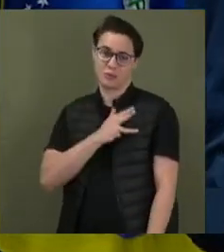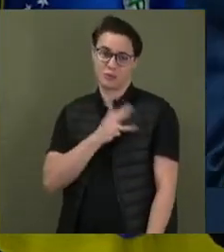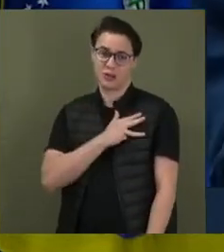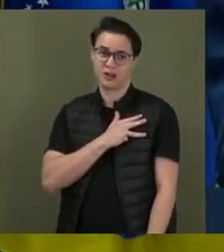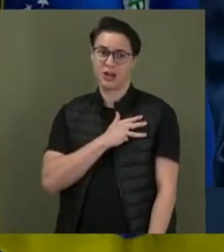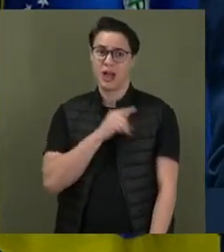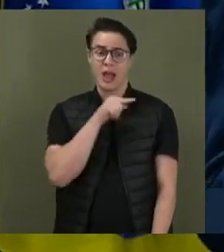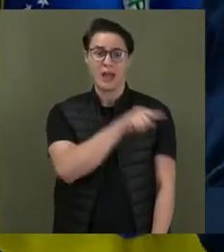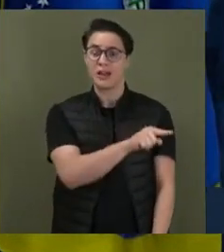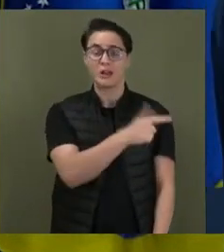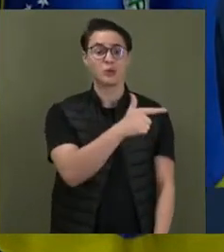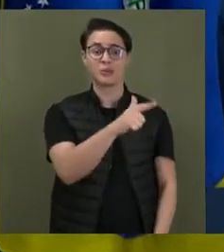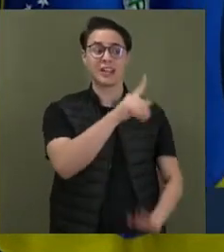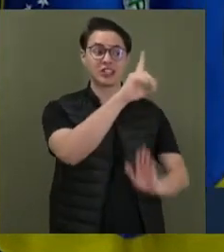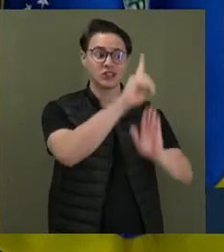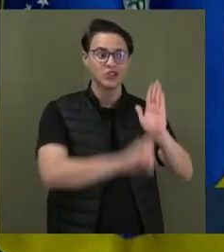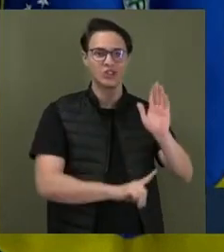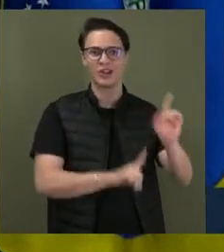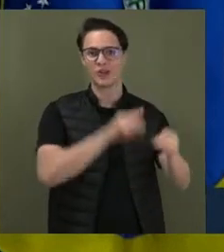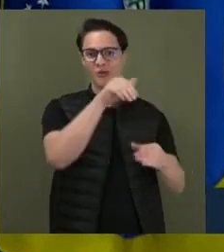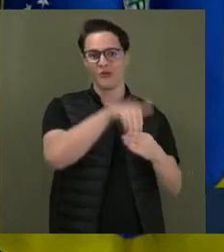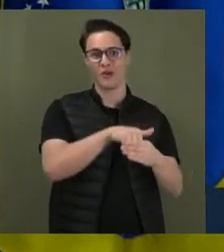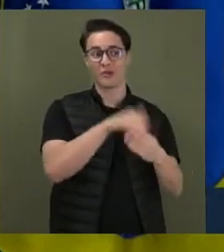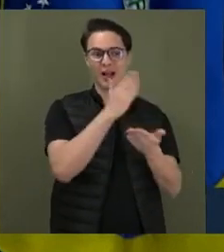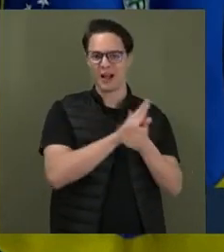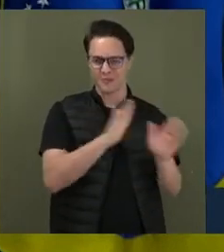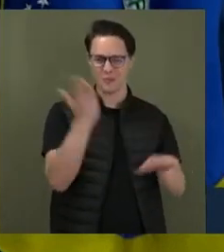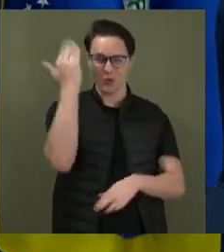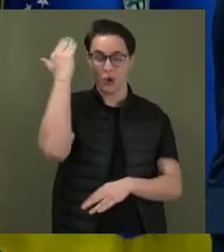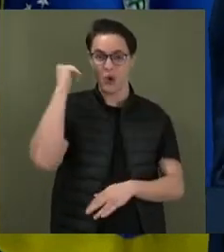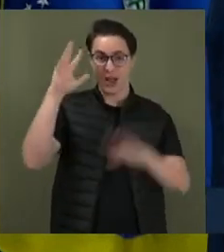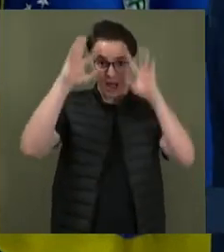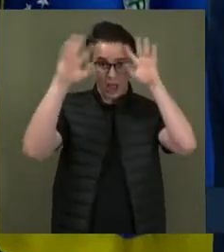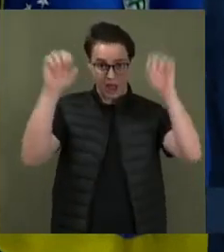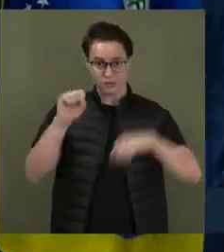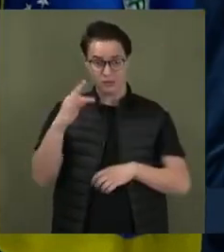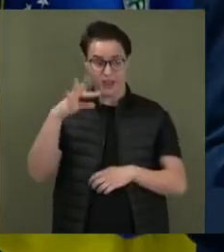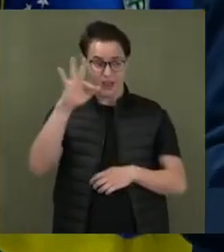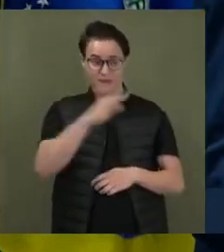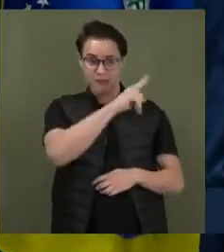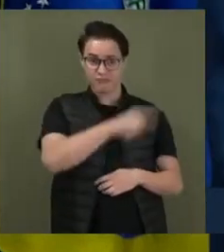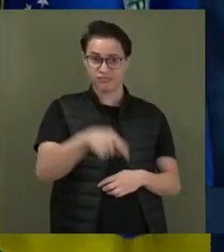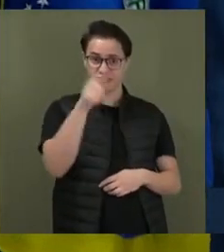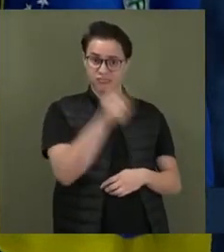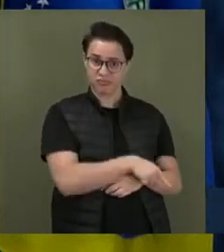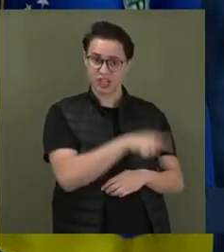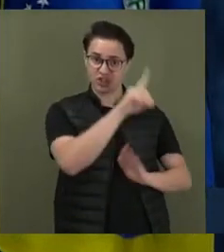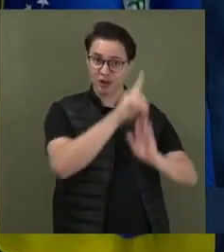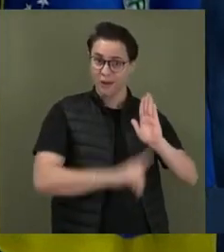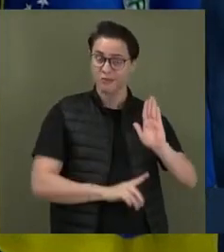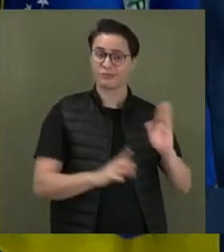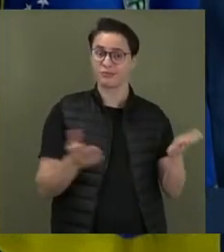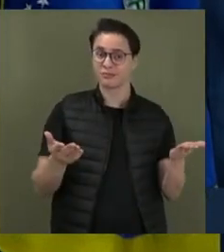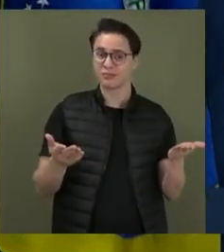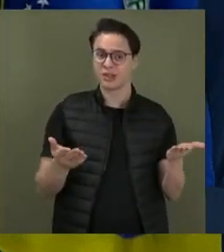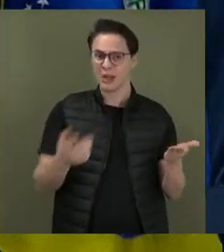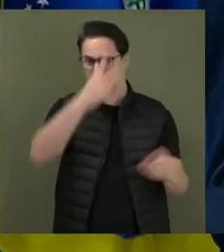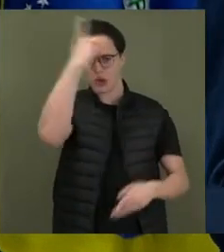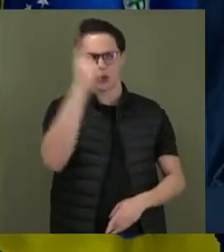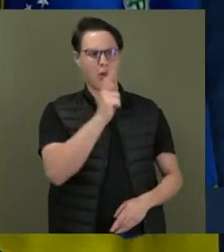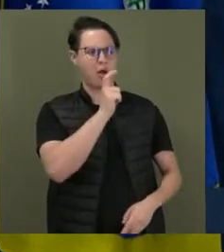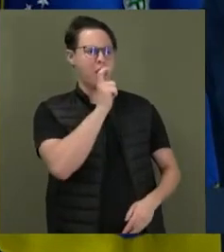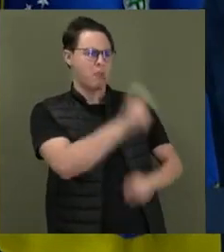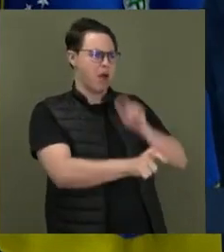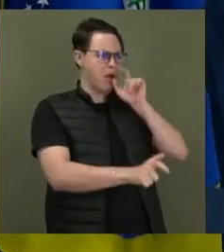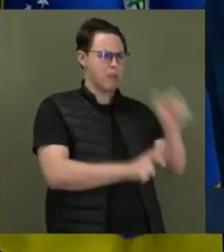está sendo todos os dias chamado pela grande imprensa de todos os adjetivos possíveis,